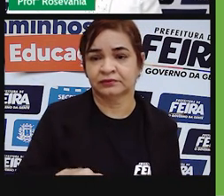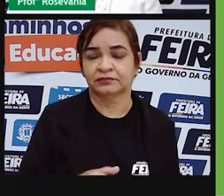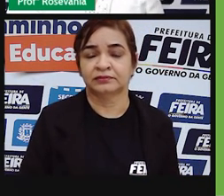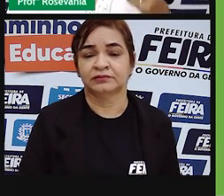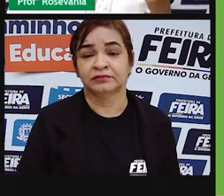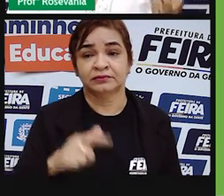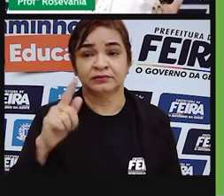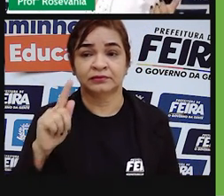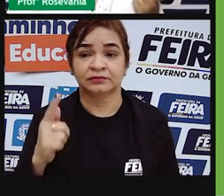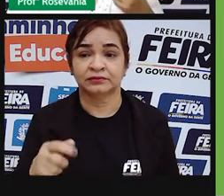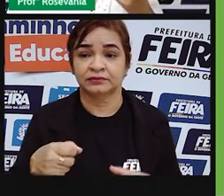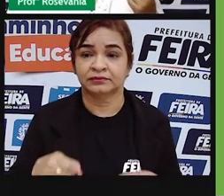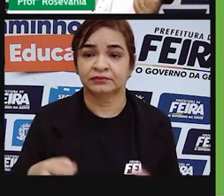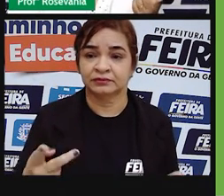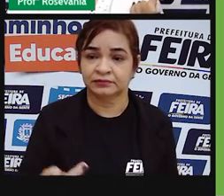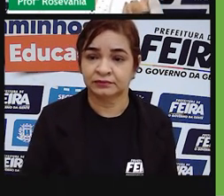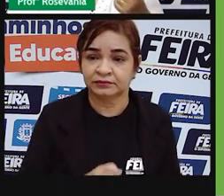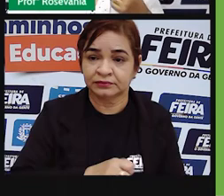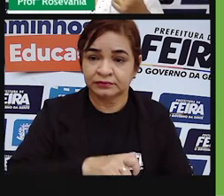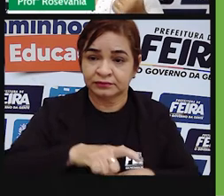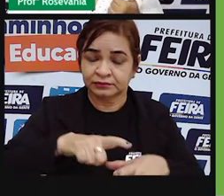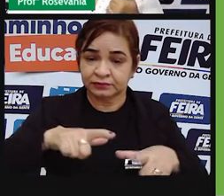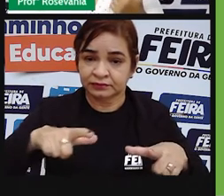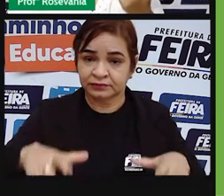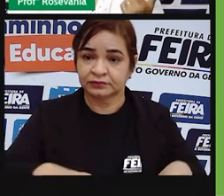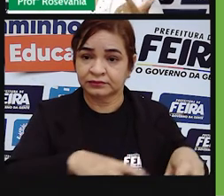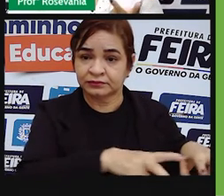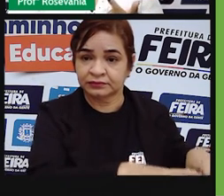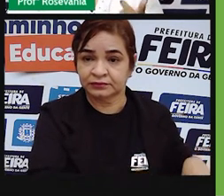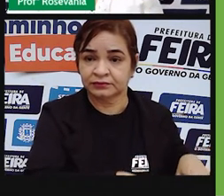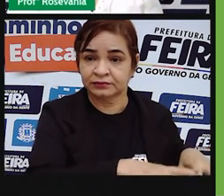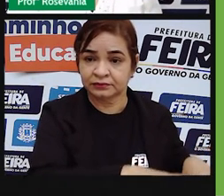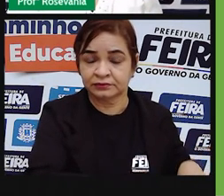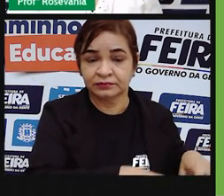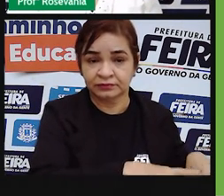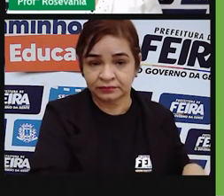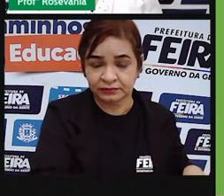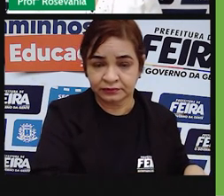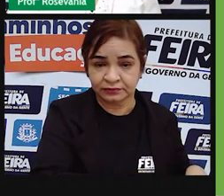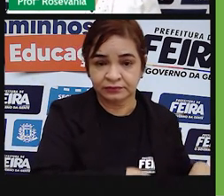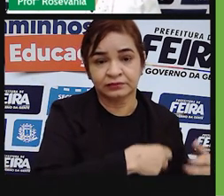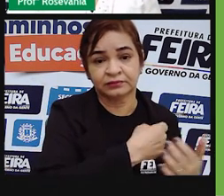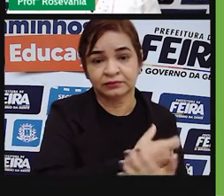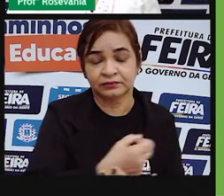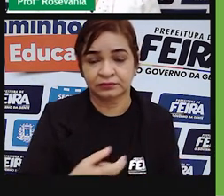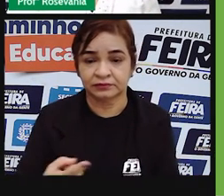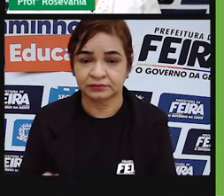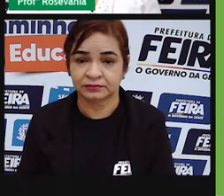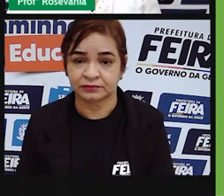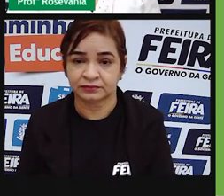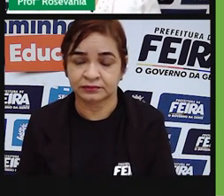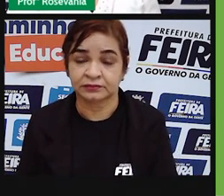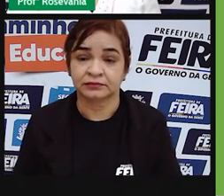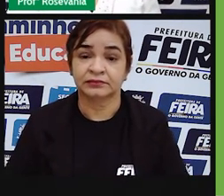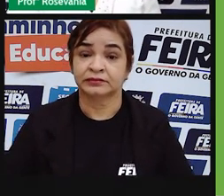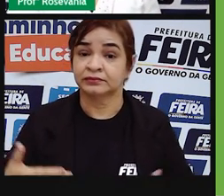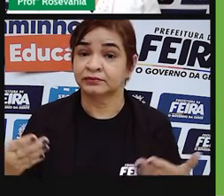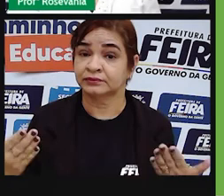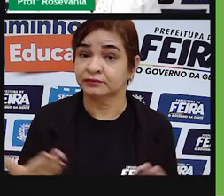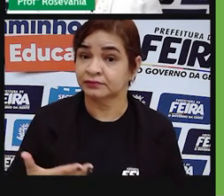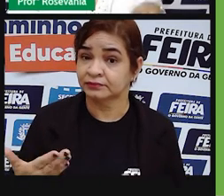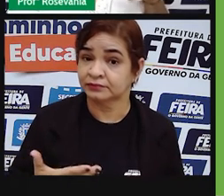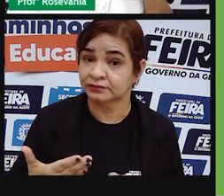Goiás, onde ocorre a expansão da pecuária e da agricultura comercial. Então, aqui agora, eu